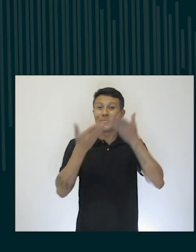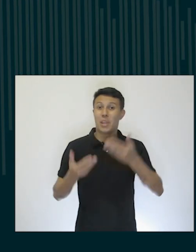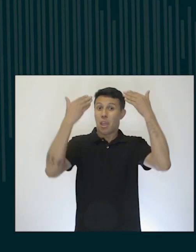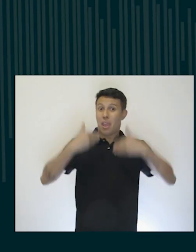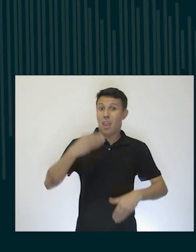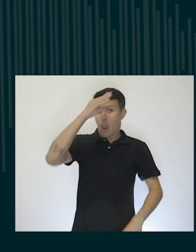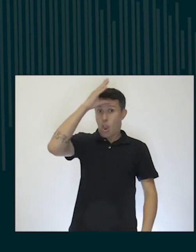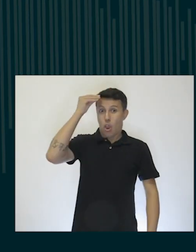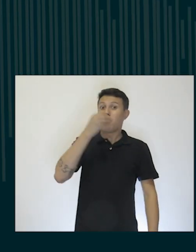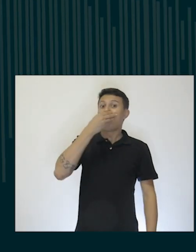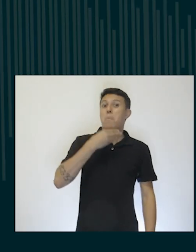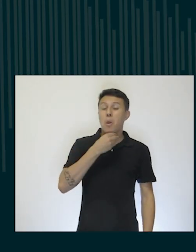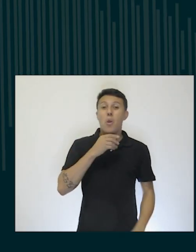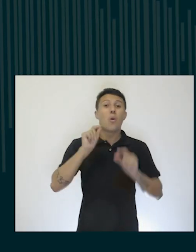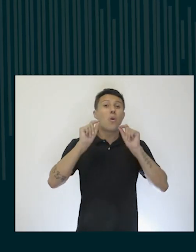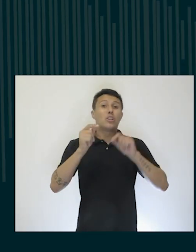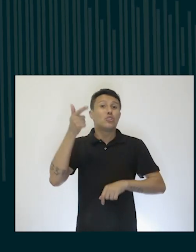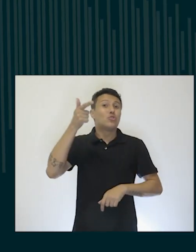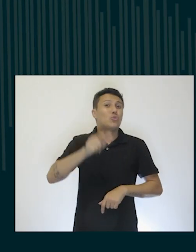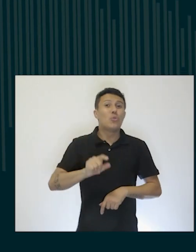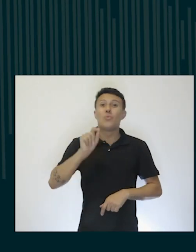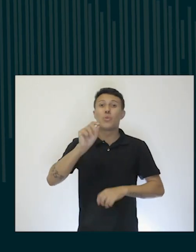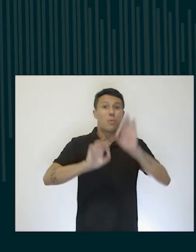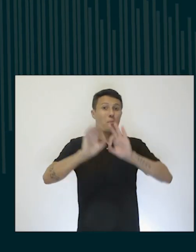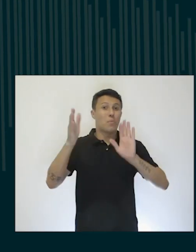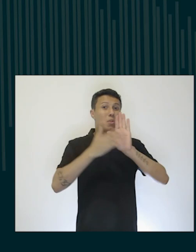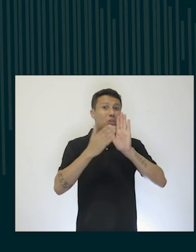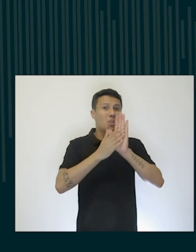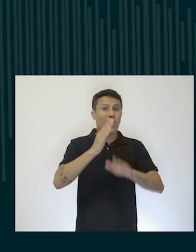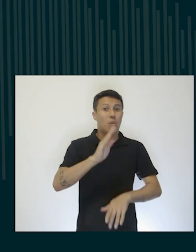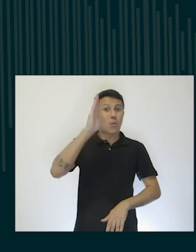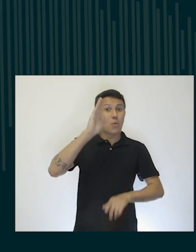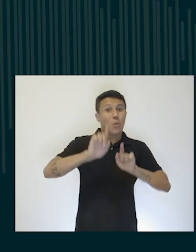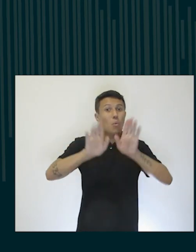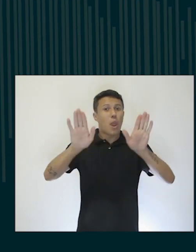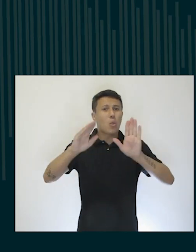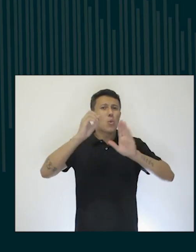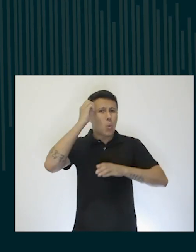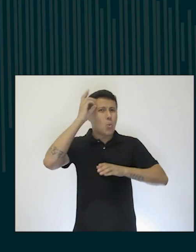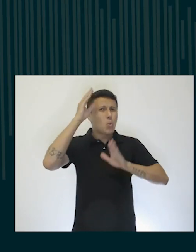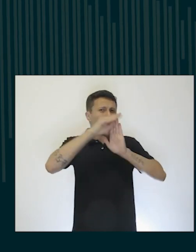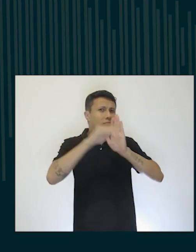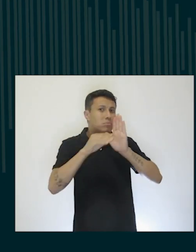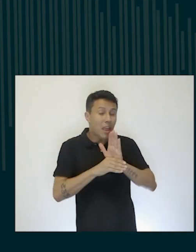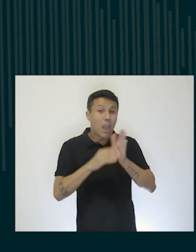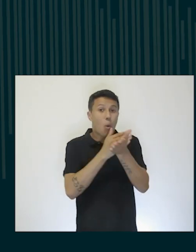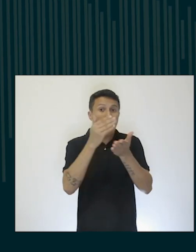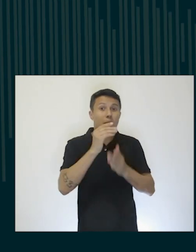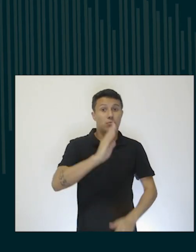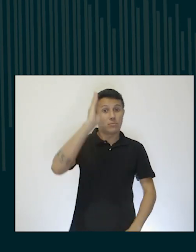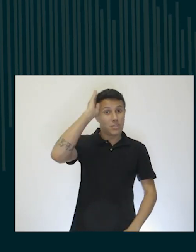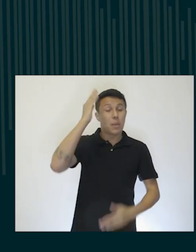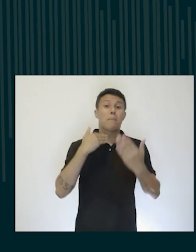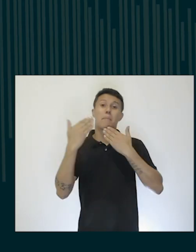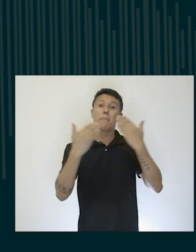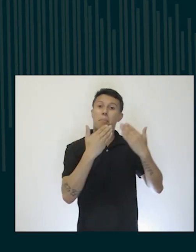Bem-vindos e bem-vindas, eu sou João Perreca e está no ar mais um episódio do projeto Guarulhos Mais Cultura em Pauta, uma iniciativa do SESC Guarulhos